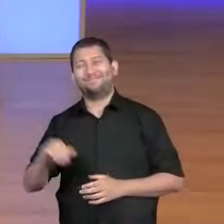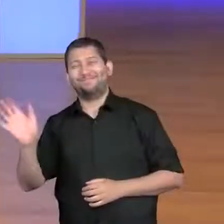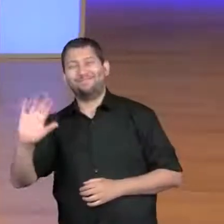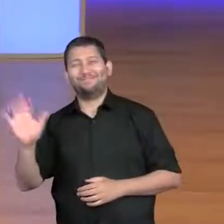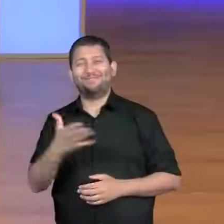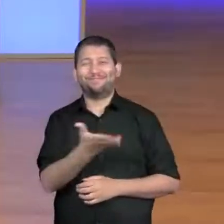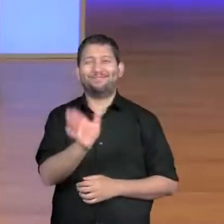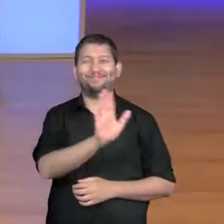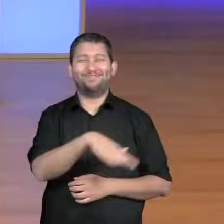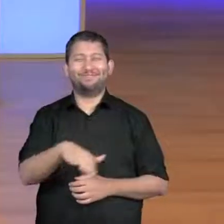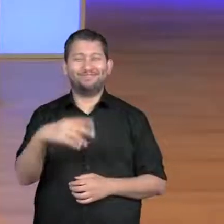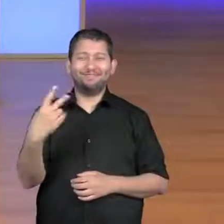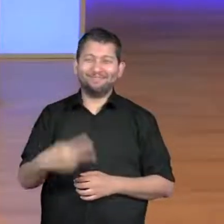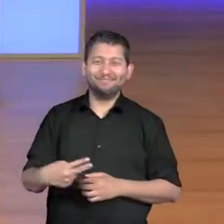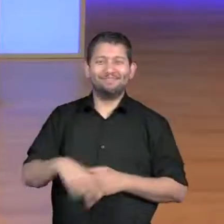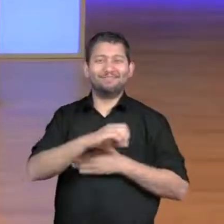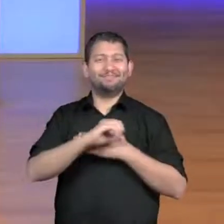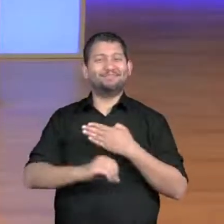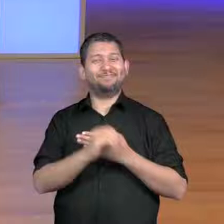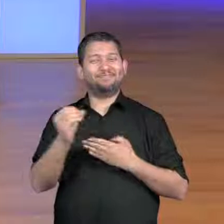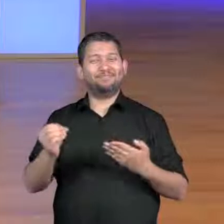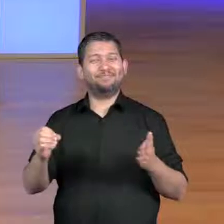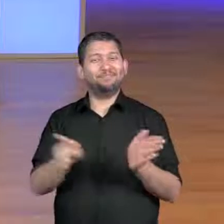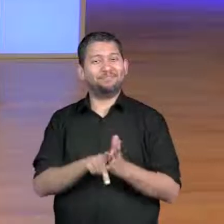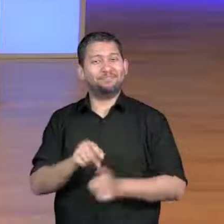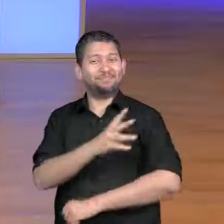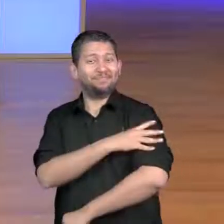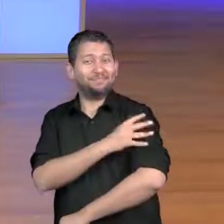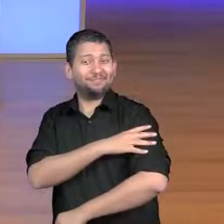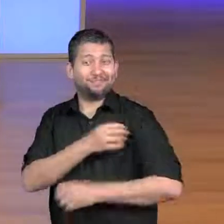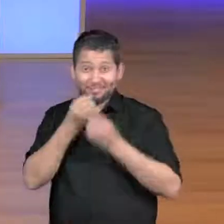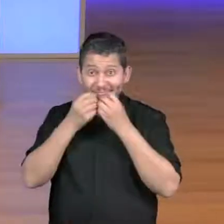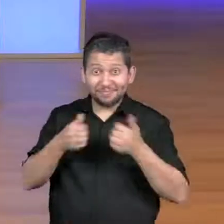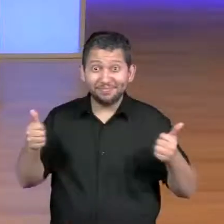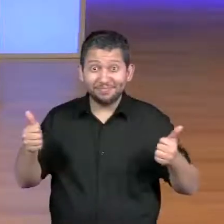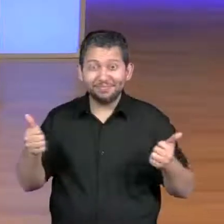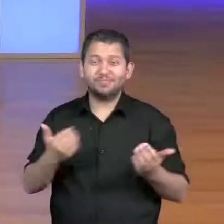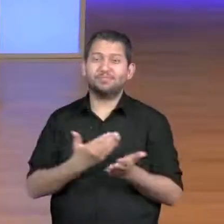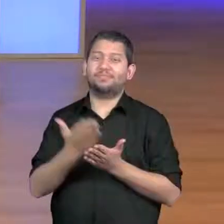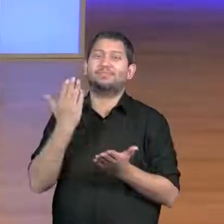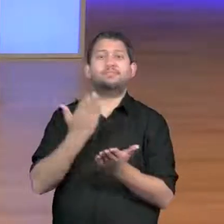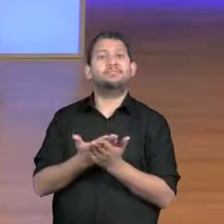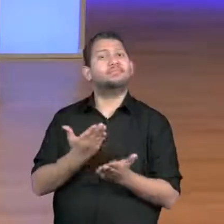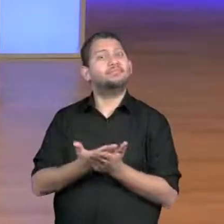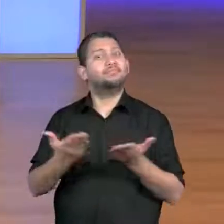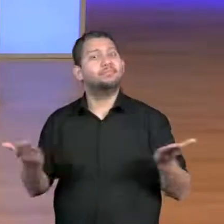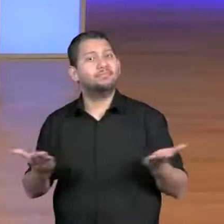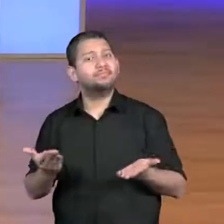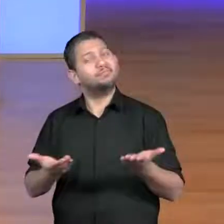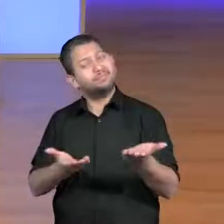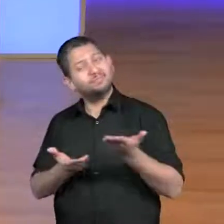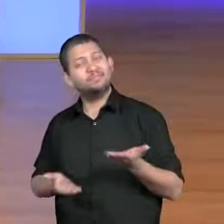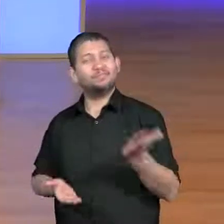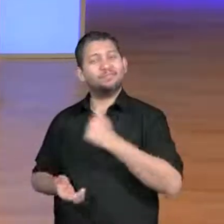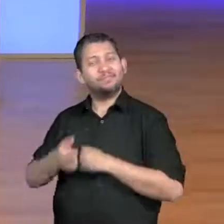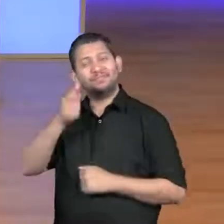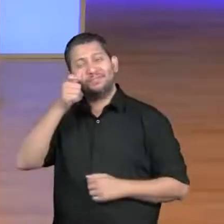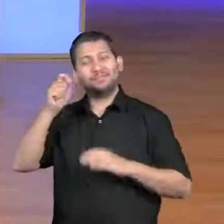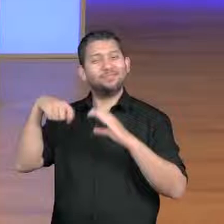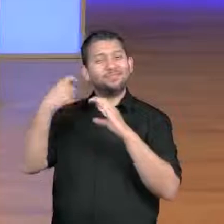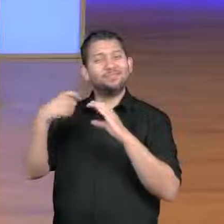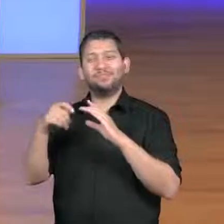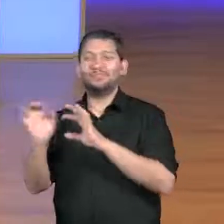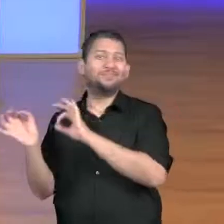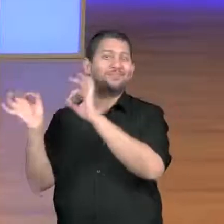Olá, galerinha do Centro de Mídia aqui do 4º ano. Vamos começar uma super aula e já convido você a assistir esse vídeo do início ao fim,